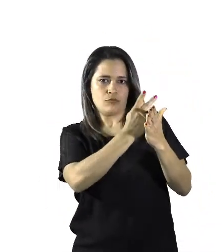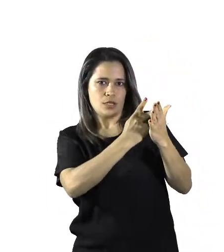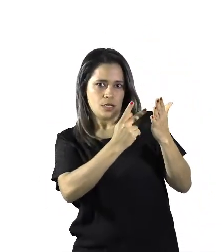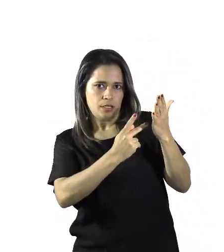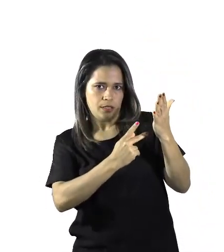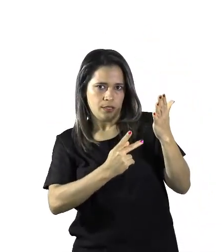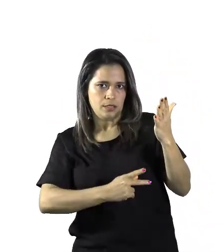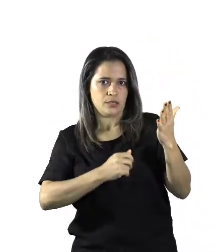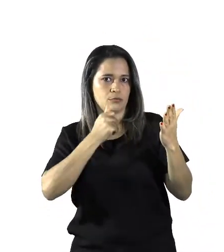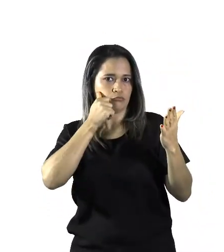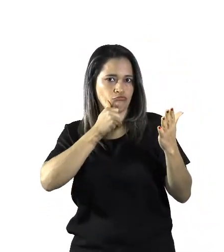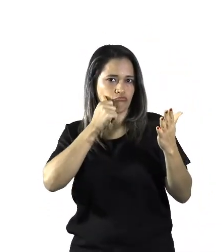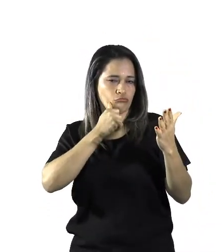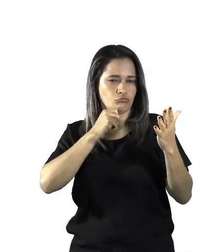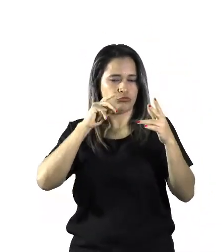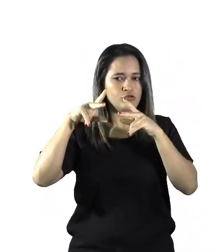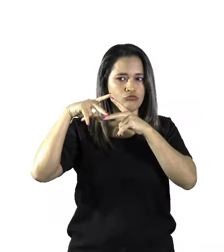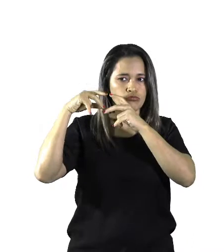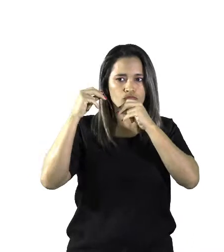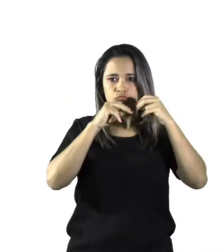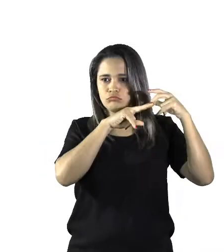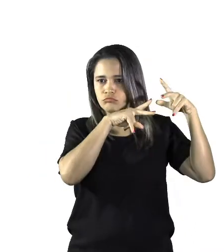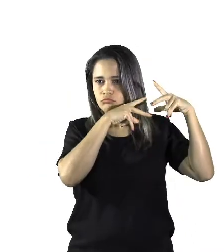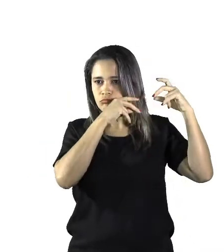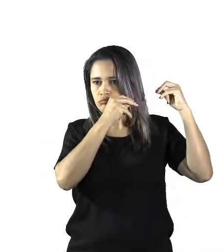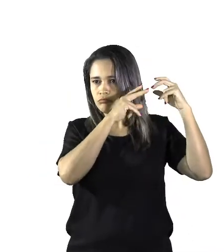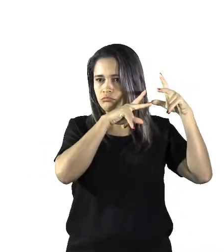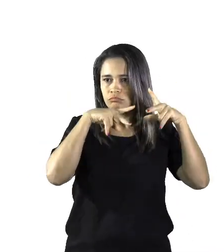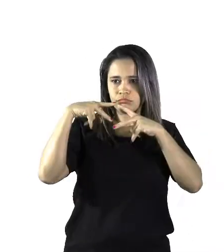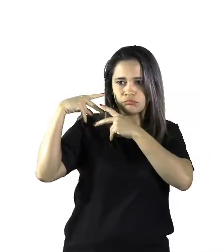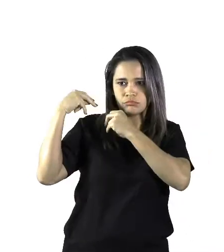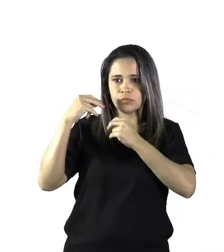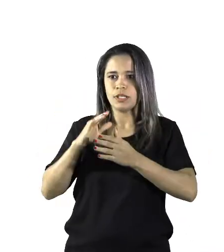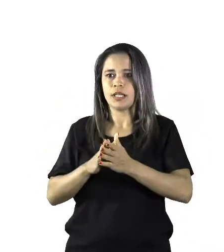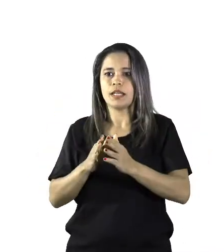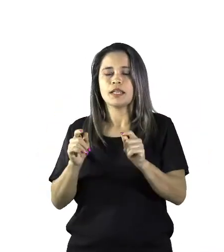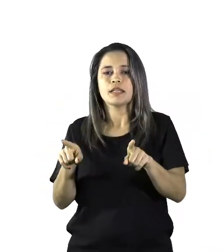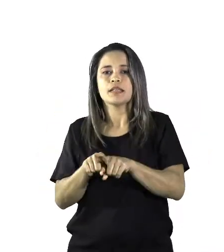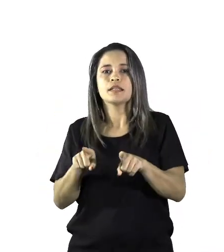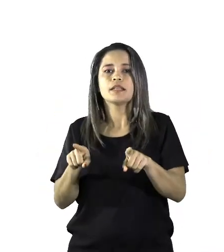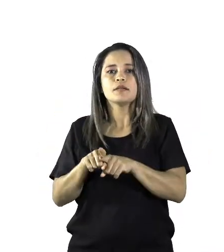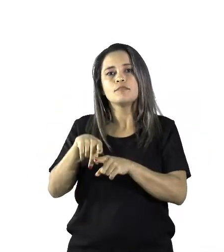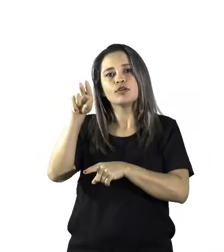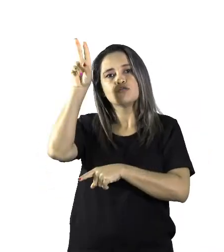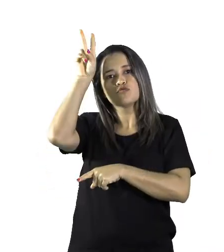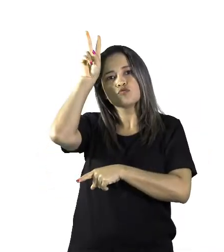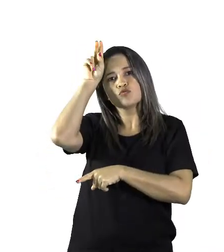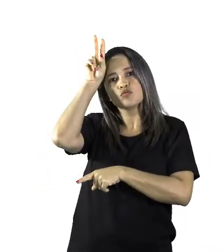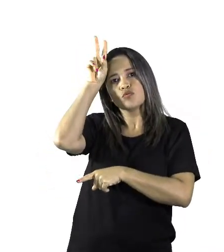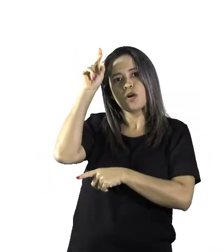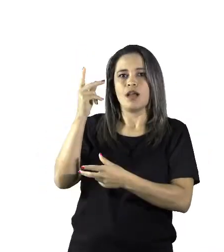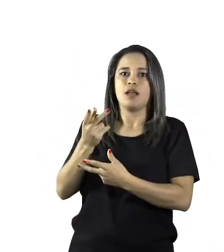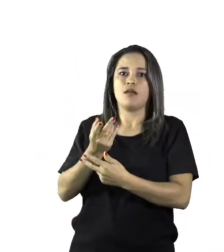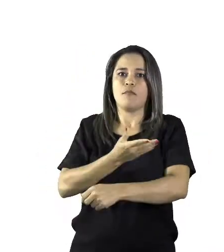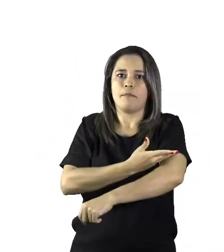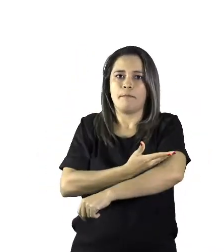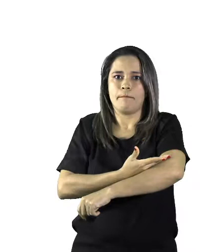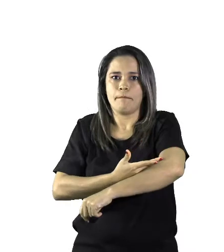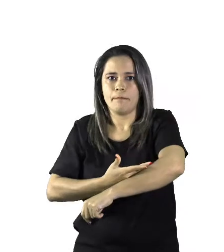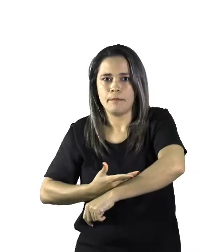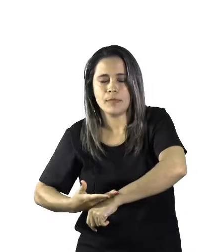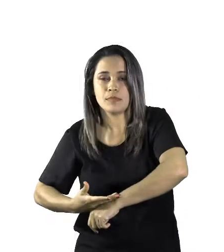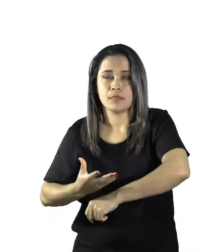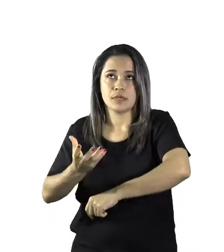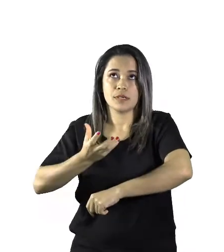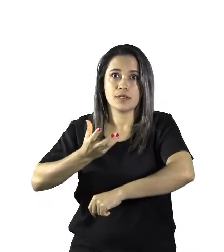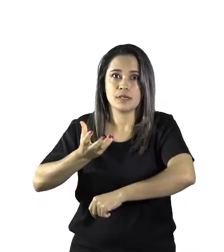com o cabelo cheio de laços de fita e o coelho branco que tanto queria ficar da cor dela. Aí nós temos